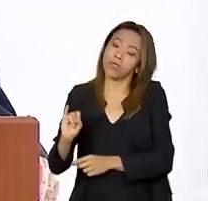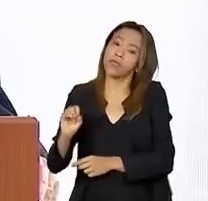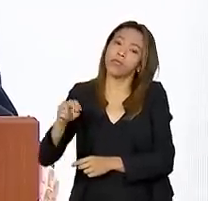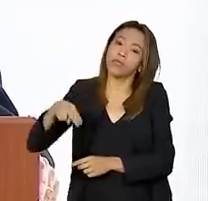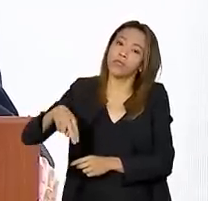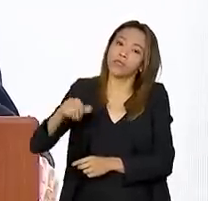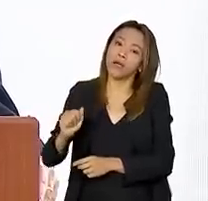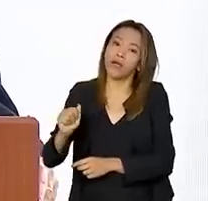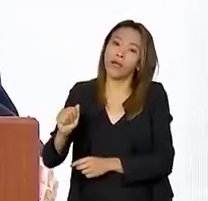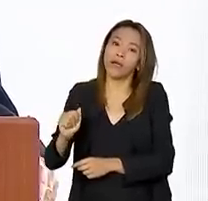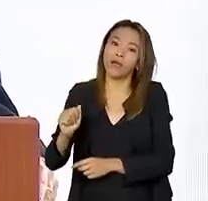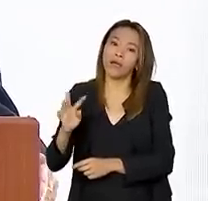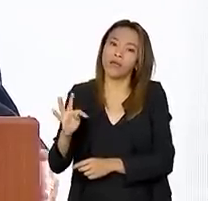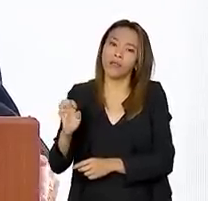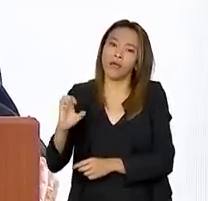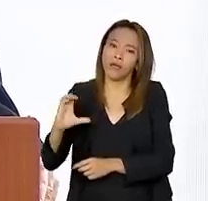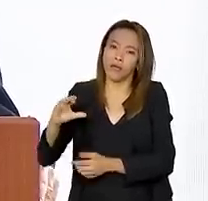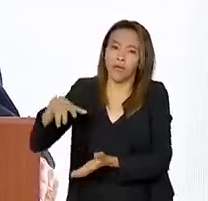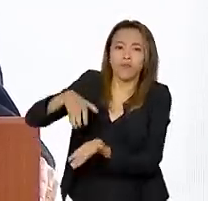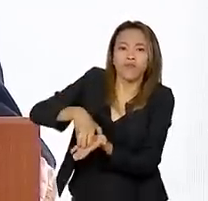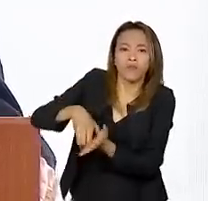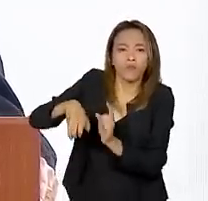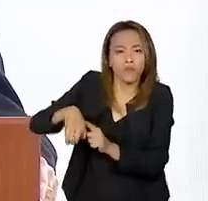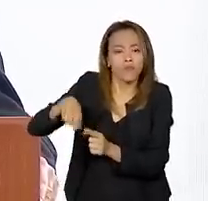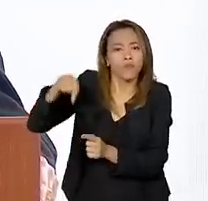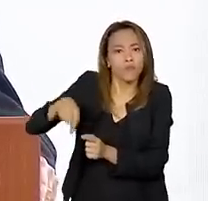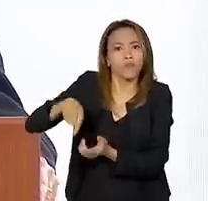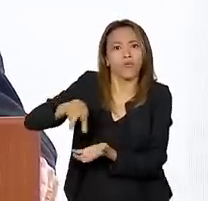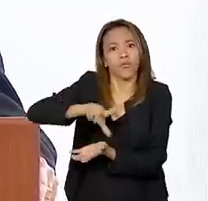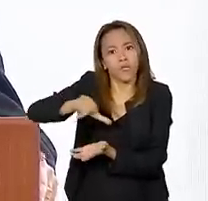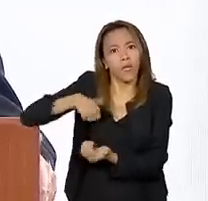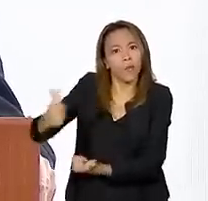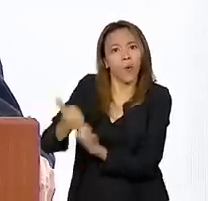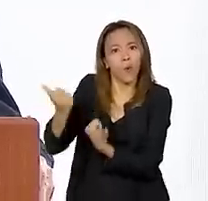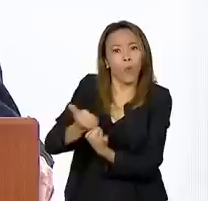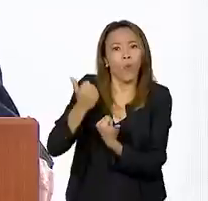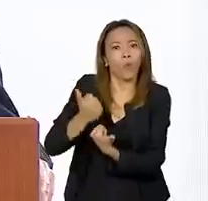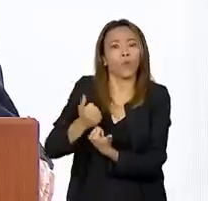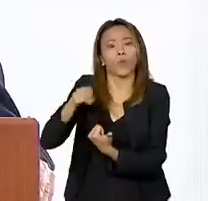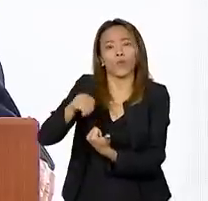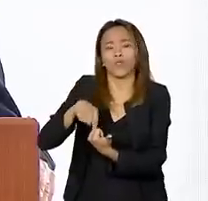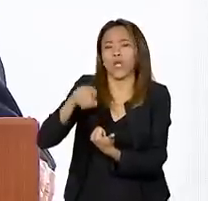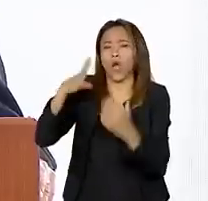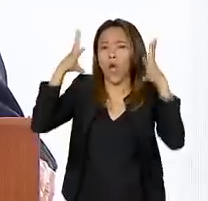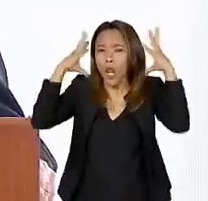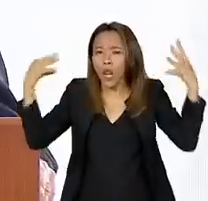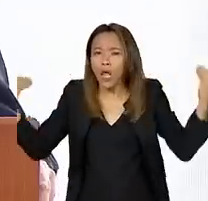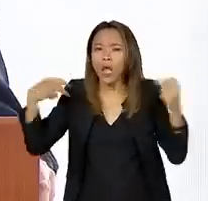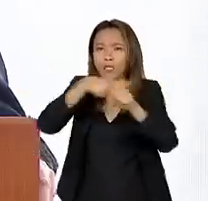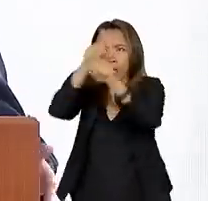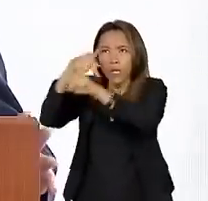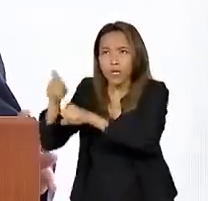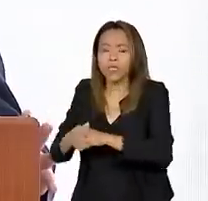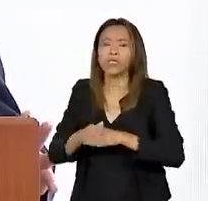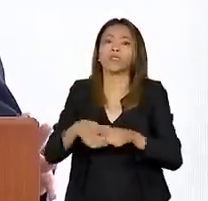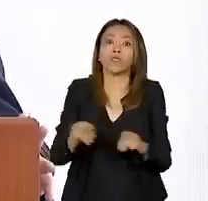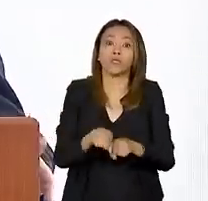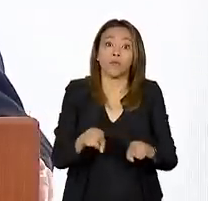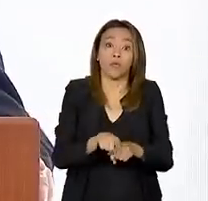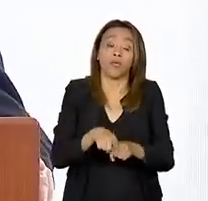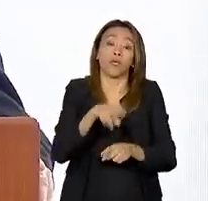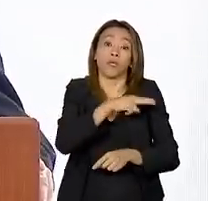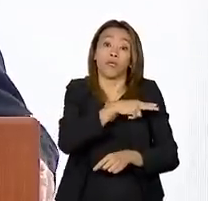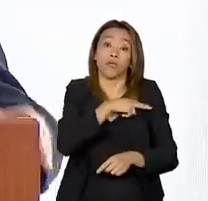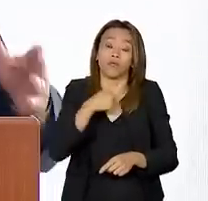muito focado na área de petróleo e gás, estávamos pela Holanda, pela Noruega, e eu vi pela primeira vez no universo